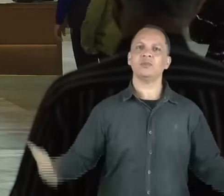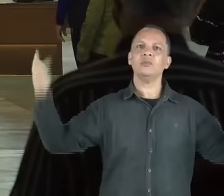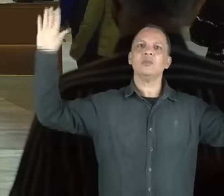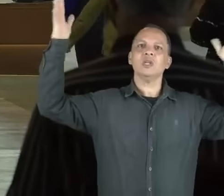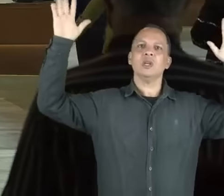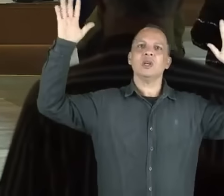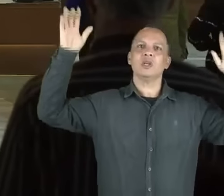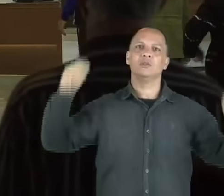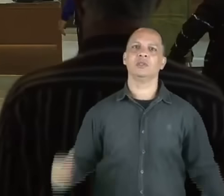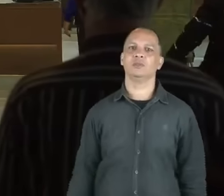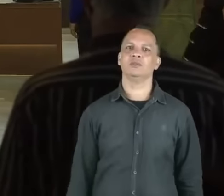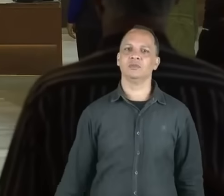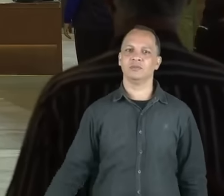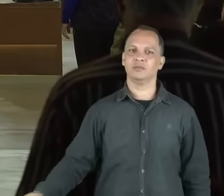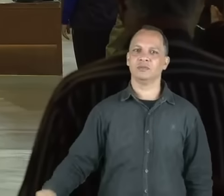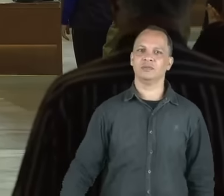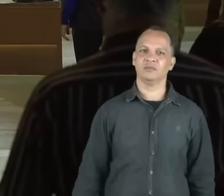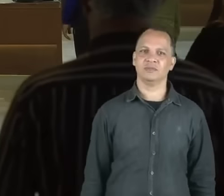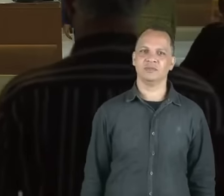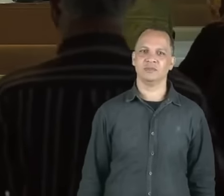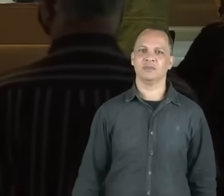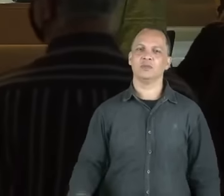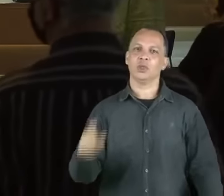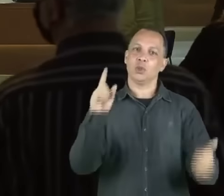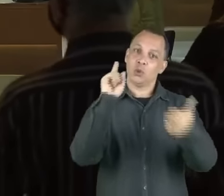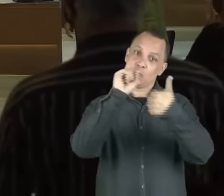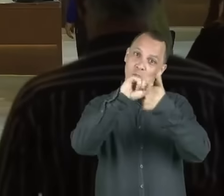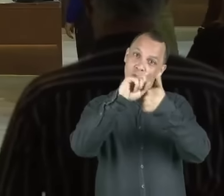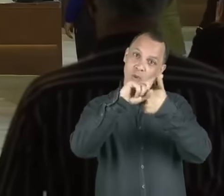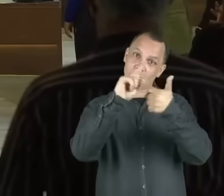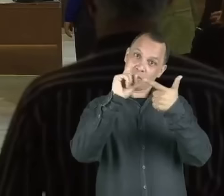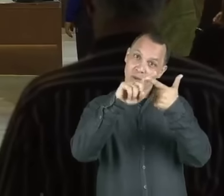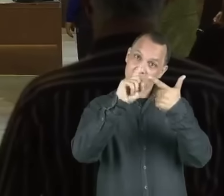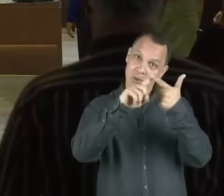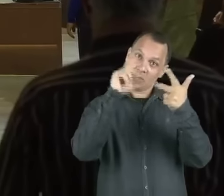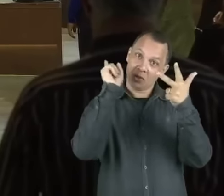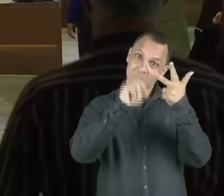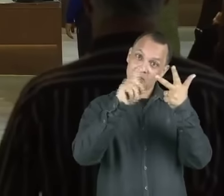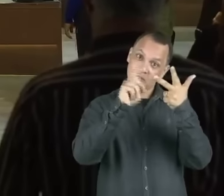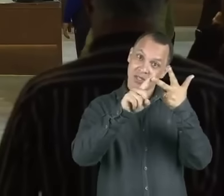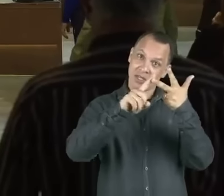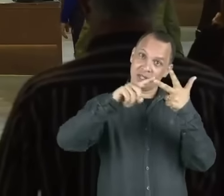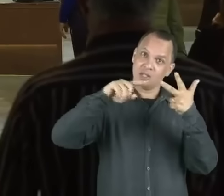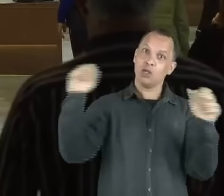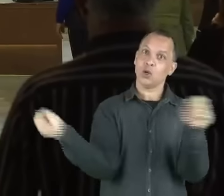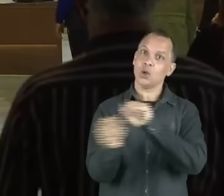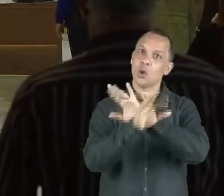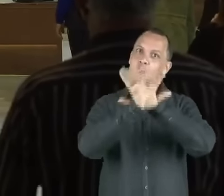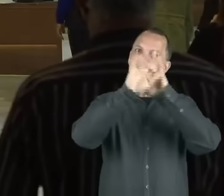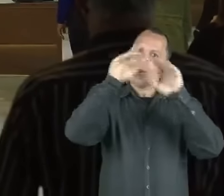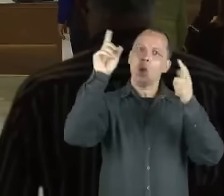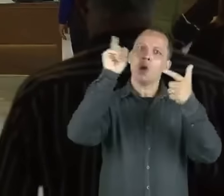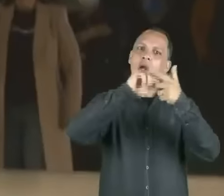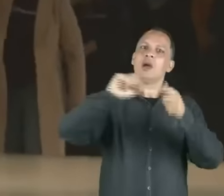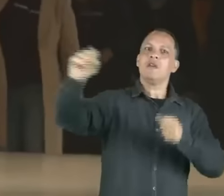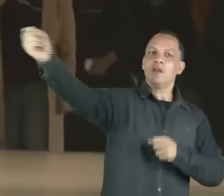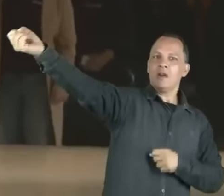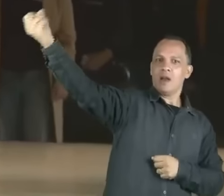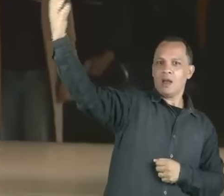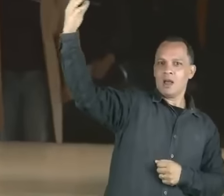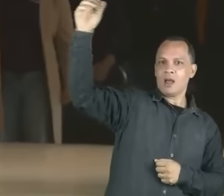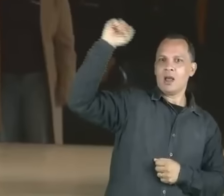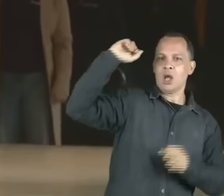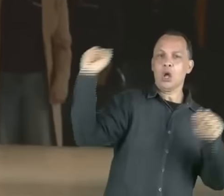mão para o alto assim que eu vou fazer a tampa Eu nunca fiz isso em meu Deus vácuo nos